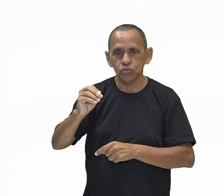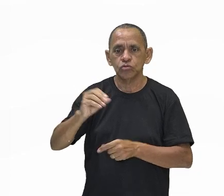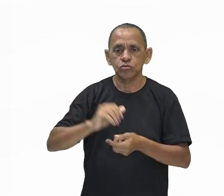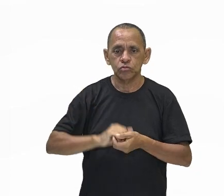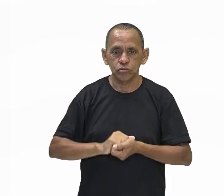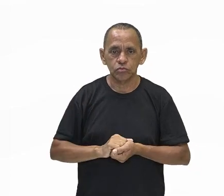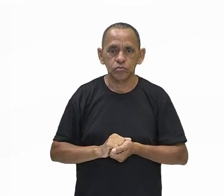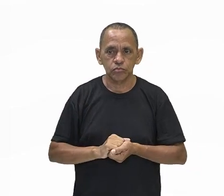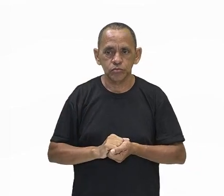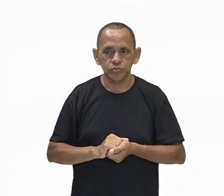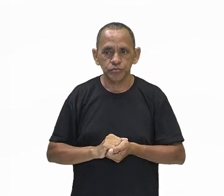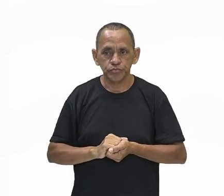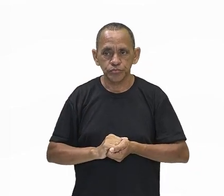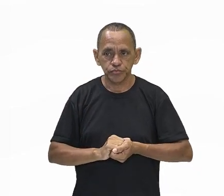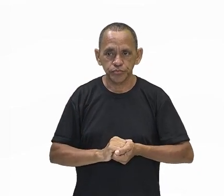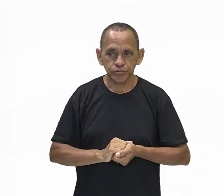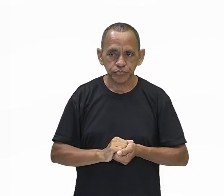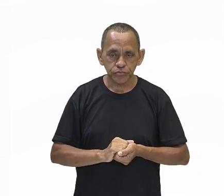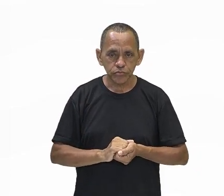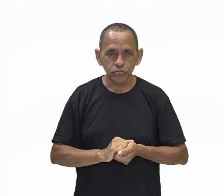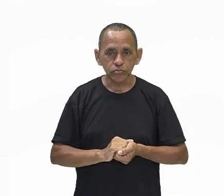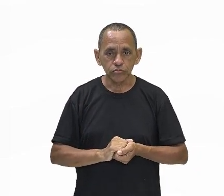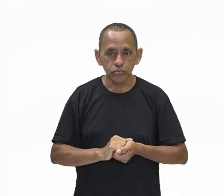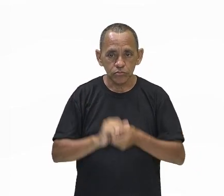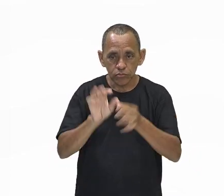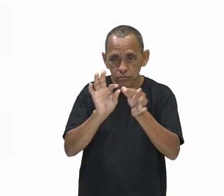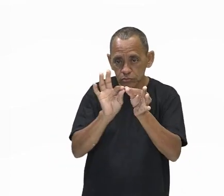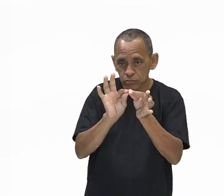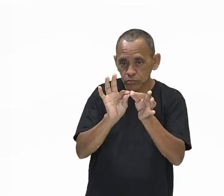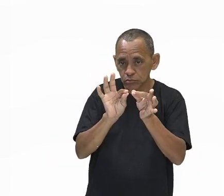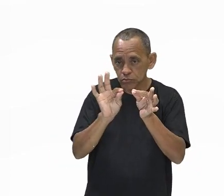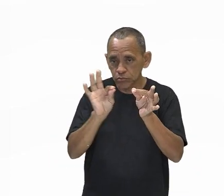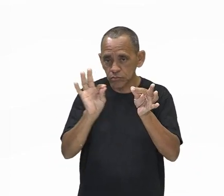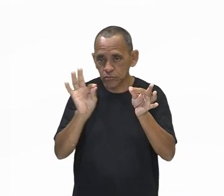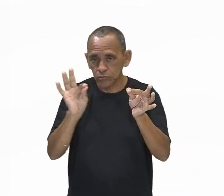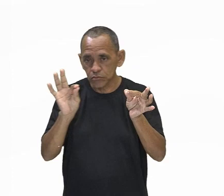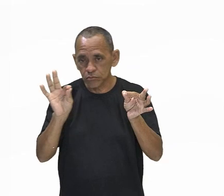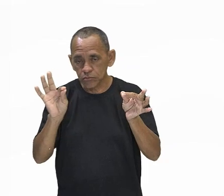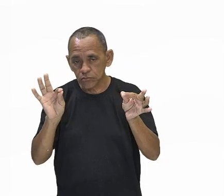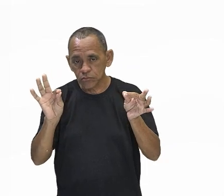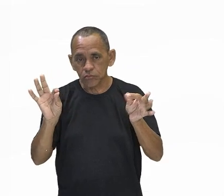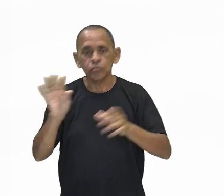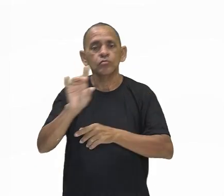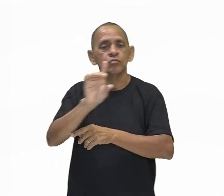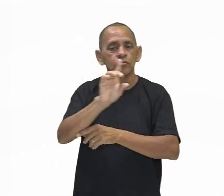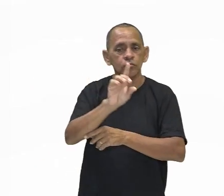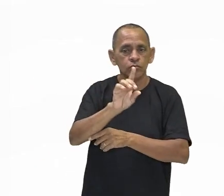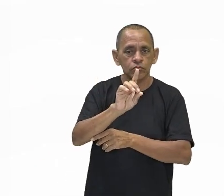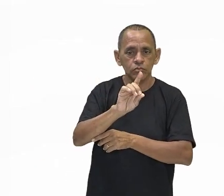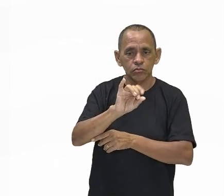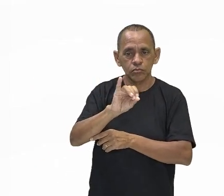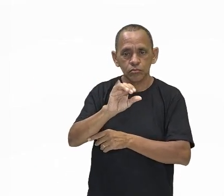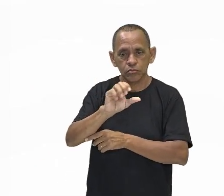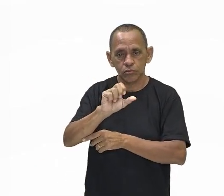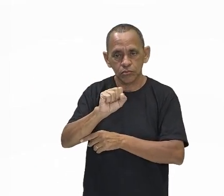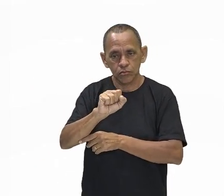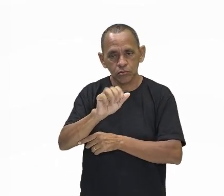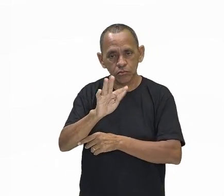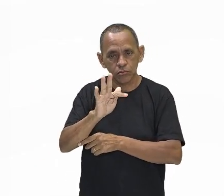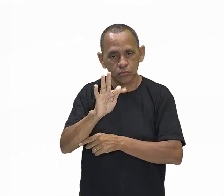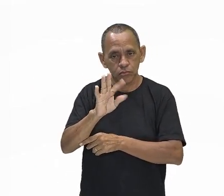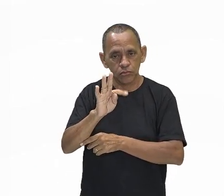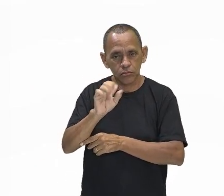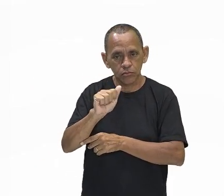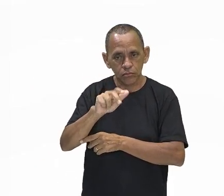ponto CO até o ponto F. Nós vamos chamar esse F minúsculo de distância focal, tá certo? Vai ser a distância do centro óptico,